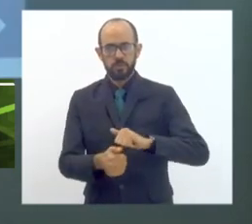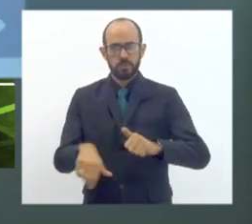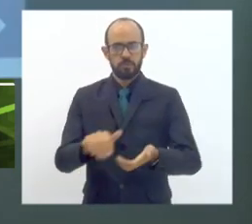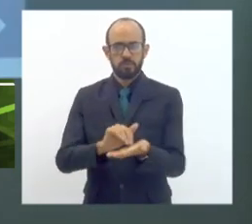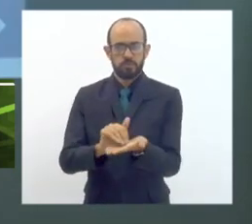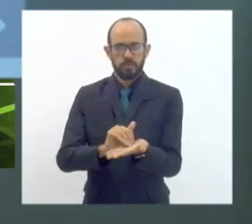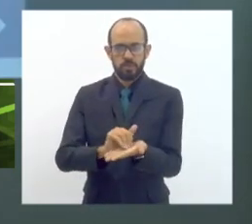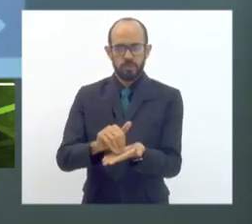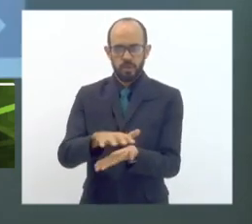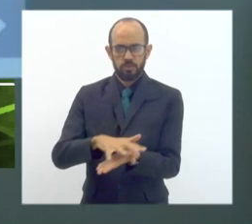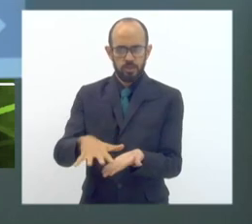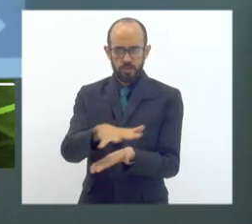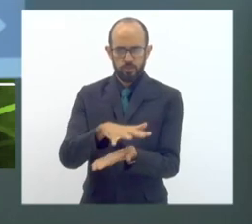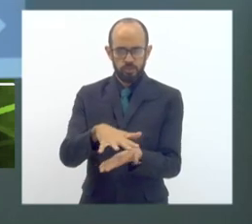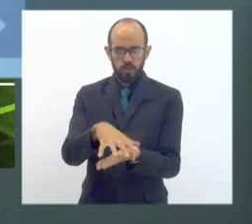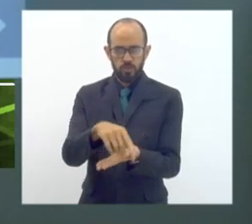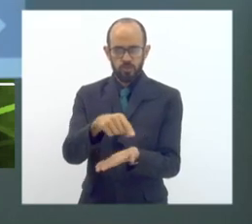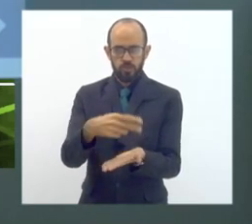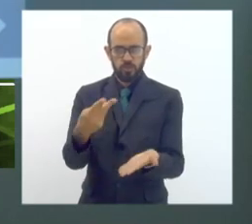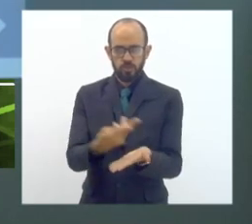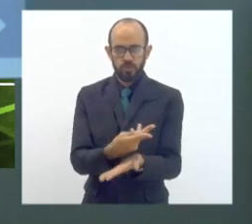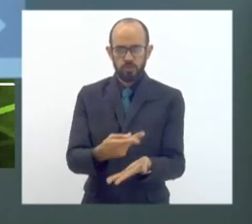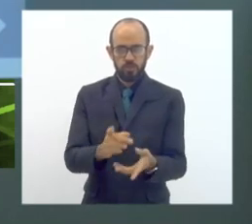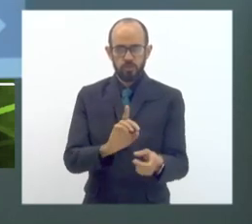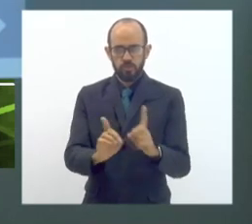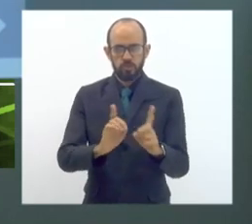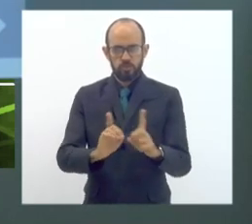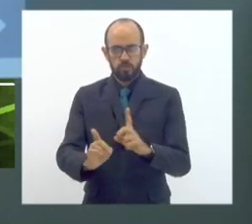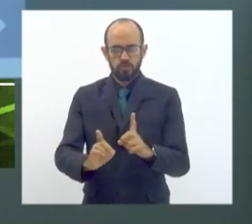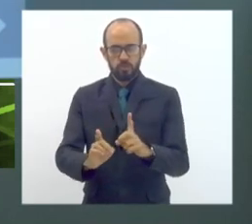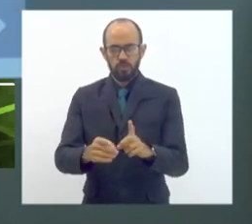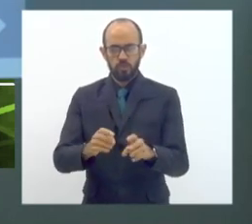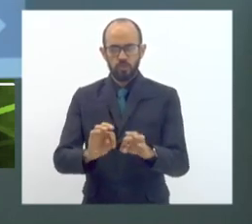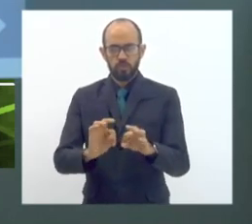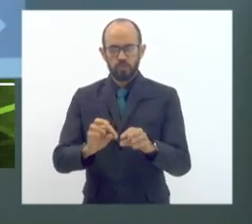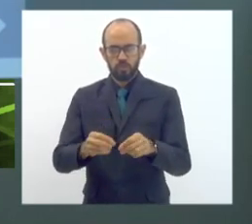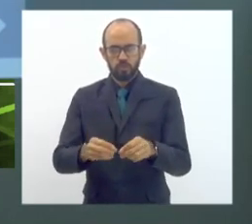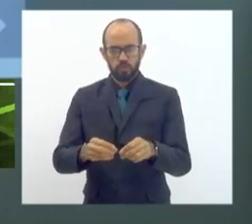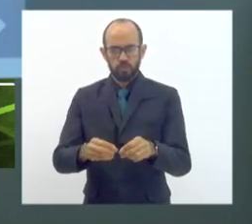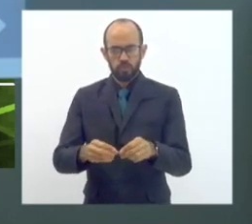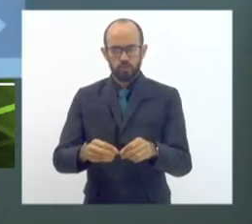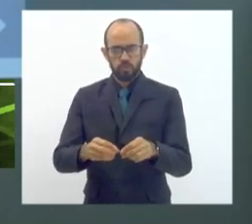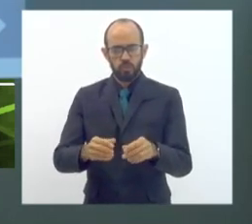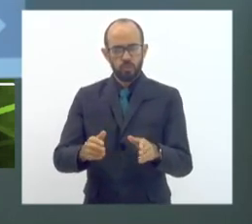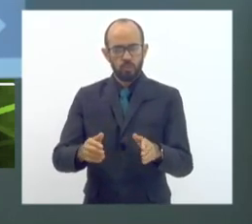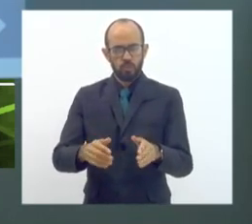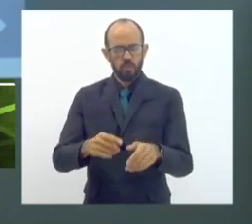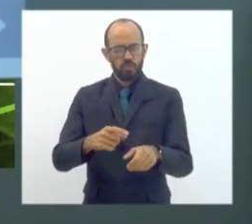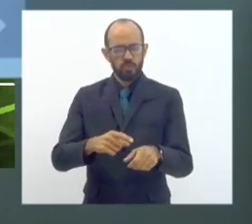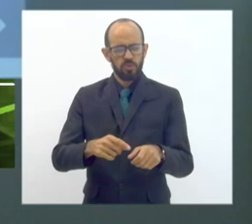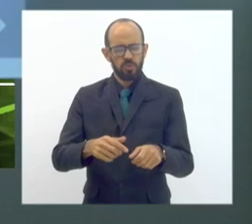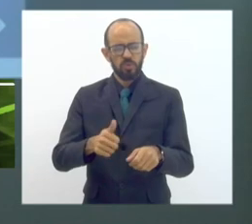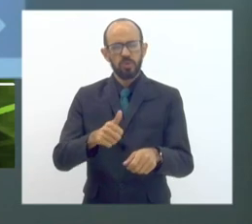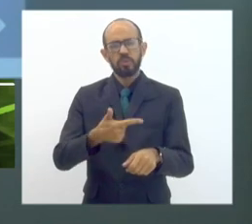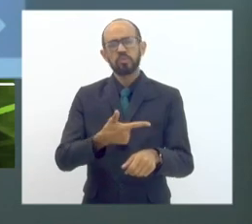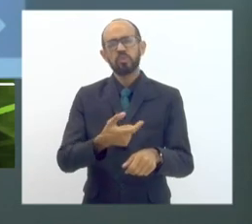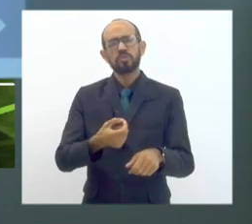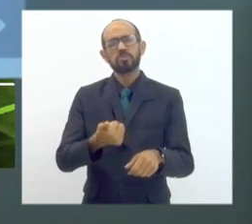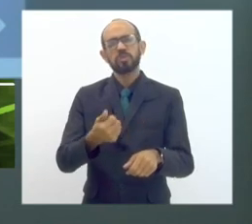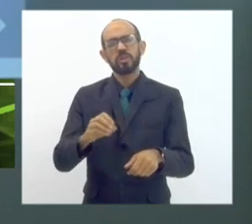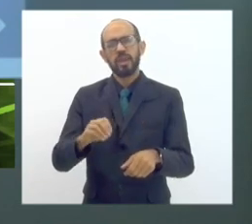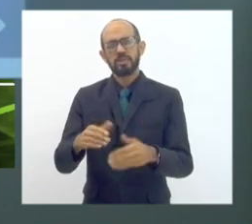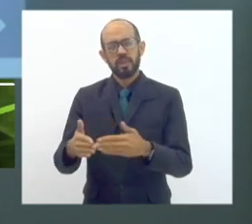região. Isso aconteceu em discussões durante toda a década de 2010 para cá.